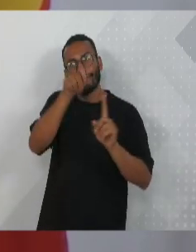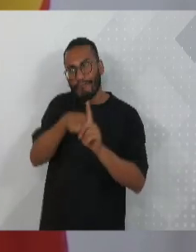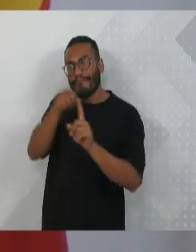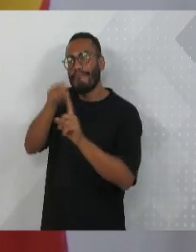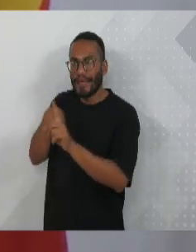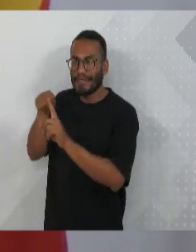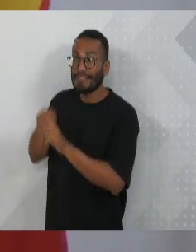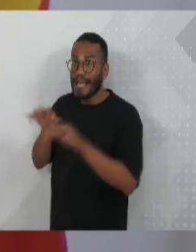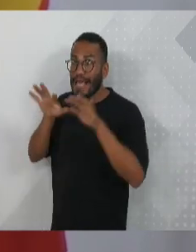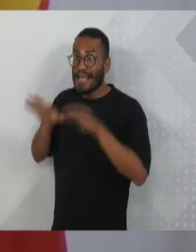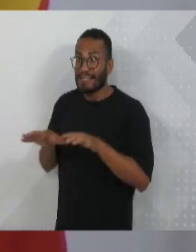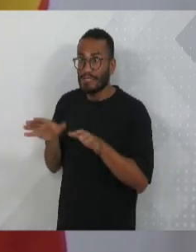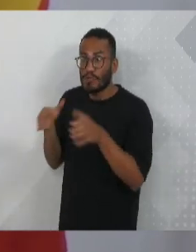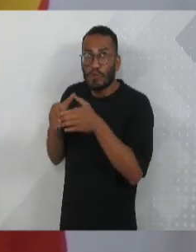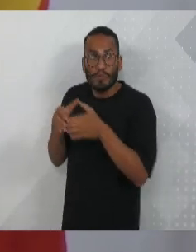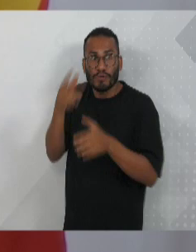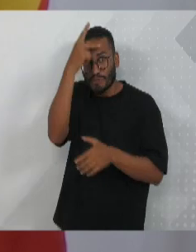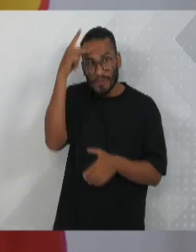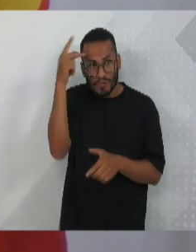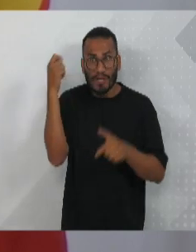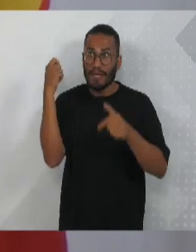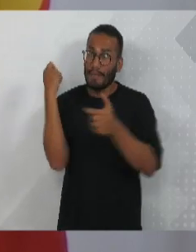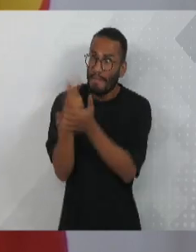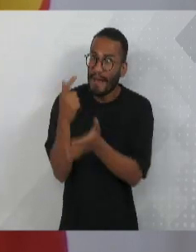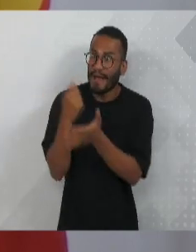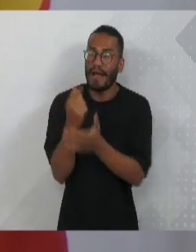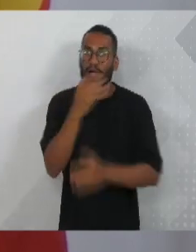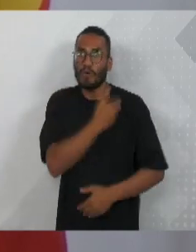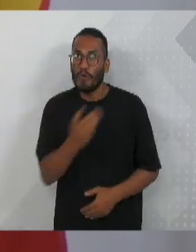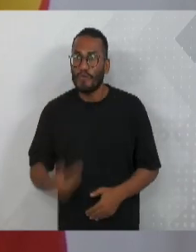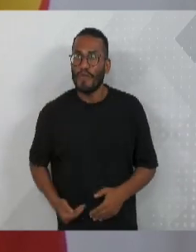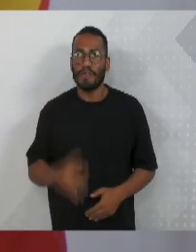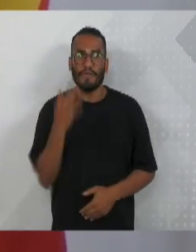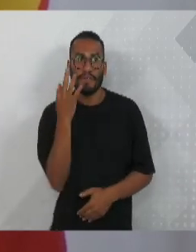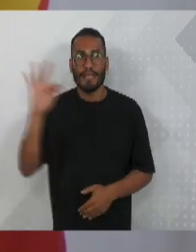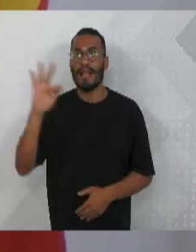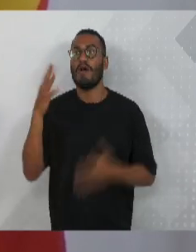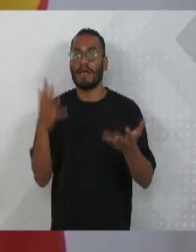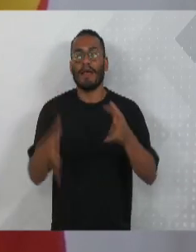esse pessoal que vai pagar a conta que esse governo federal está querendo implantar novamente no nosso país.